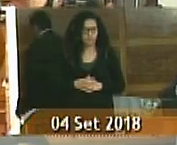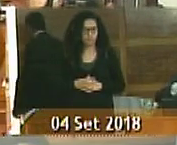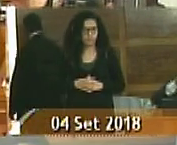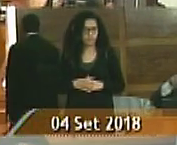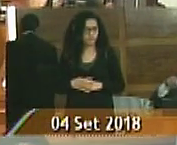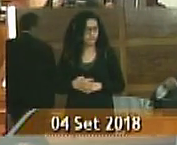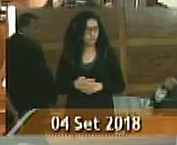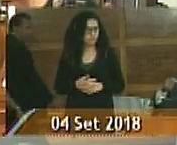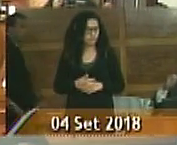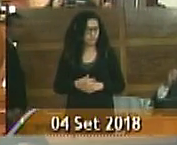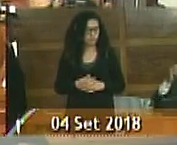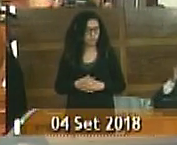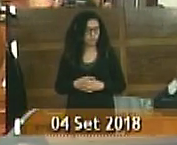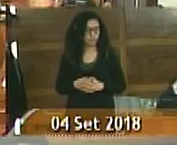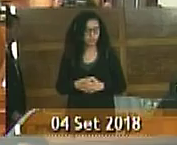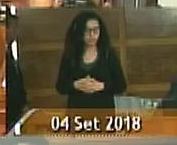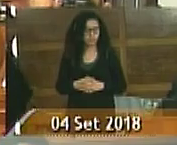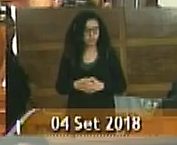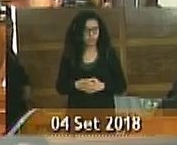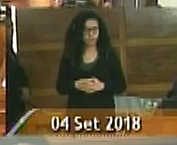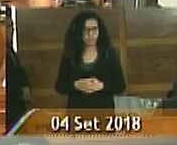Acabou isso aqui?